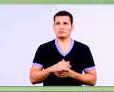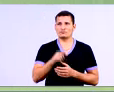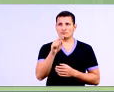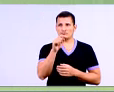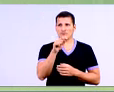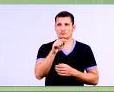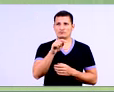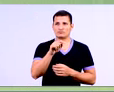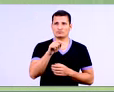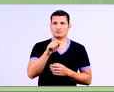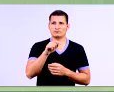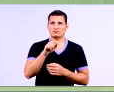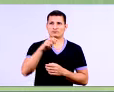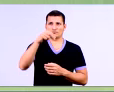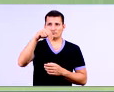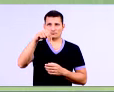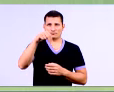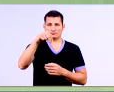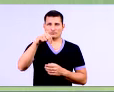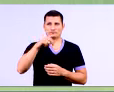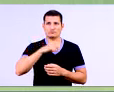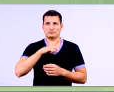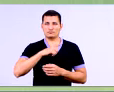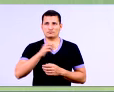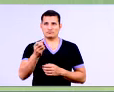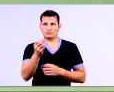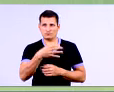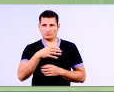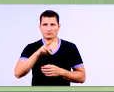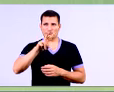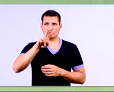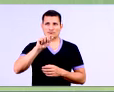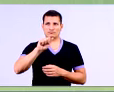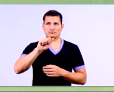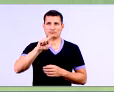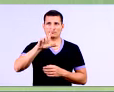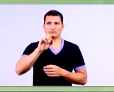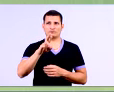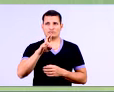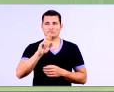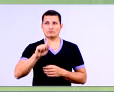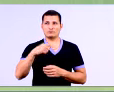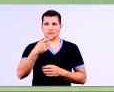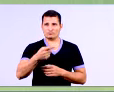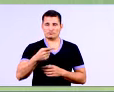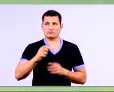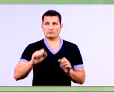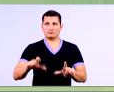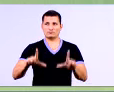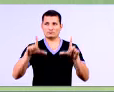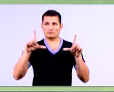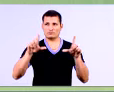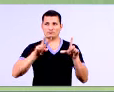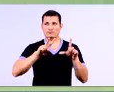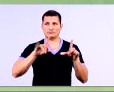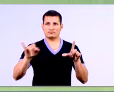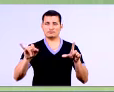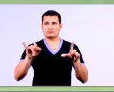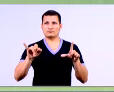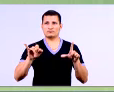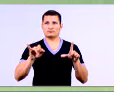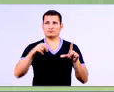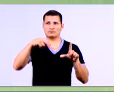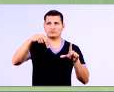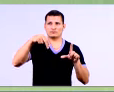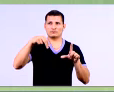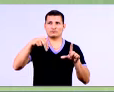n, vai estar o novo valor. E depois o alerta vai exibir o valor da variável